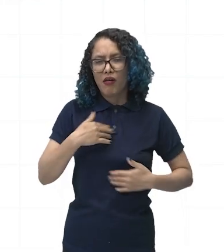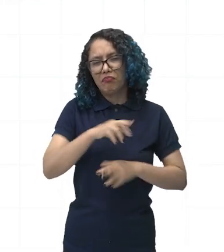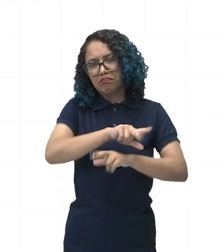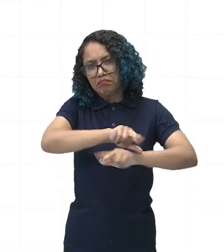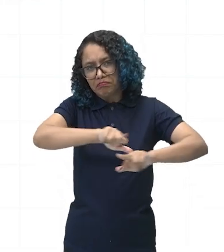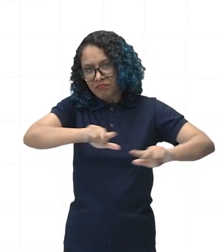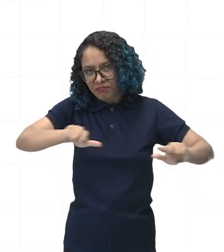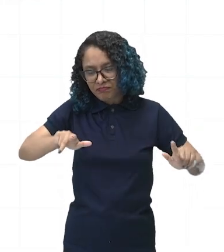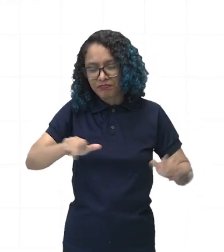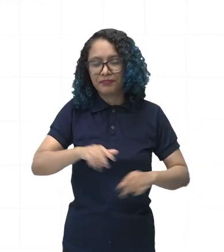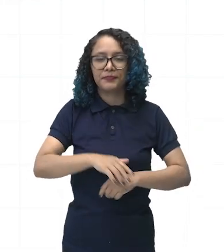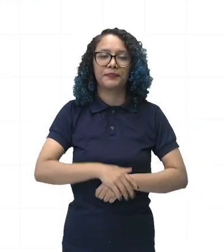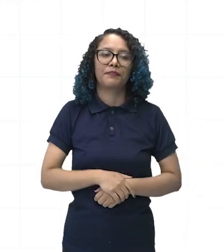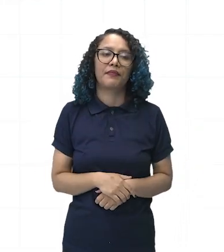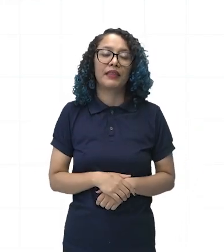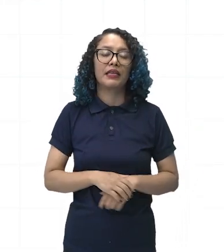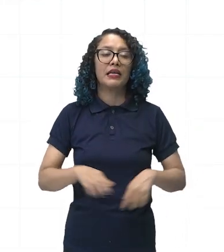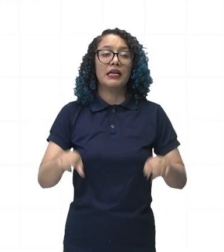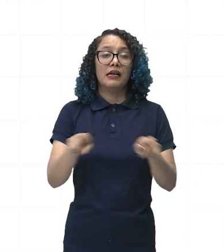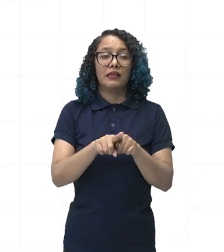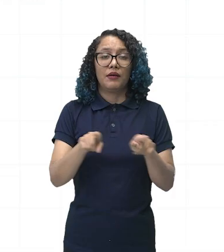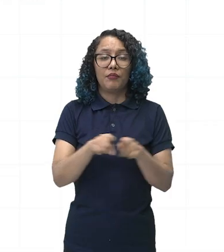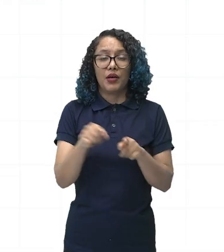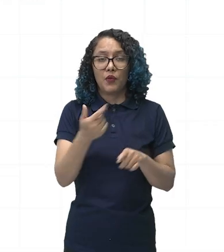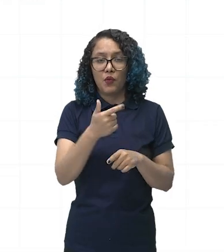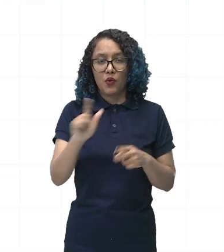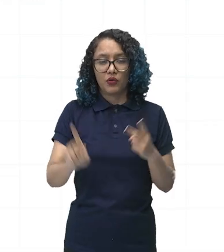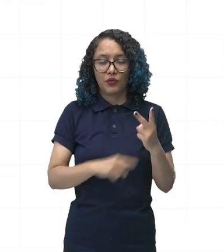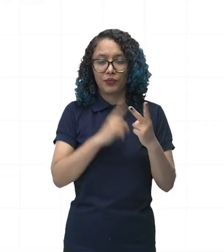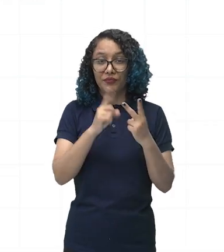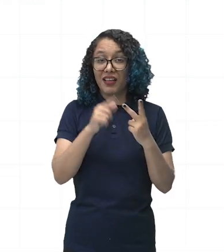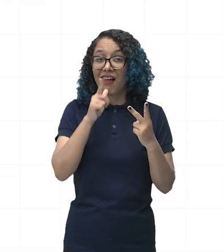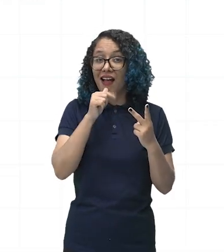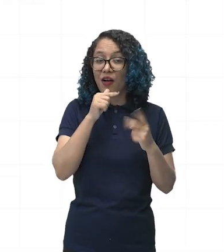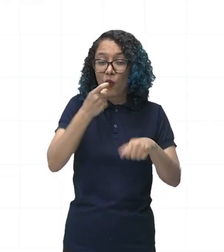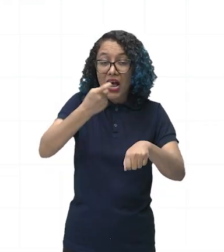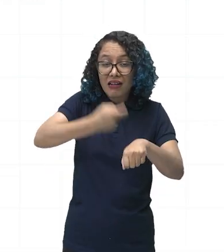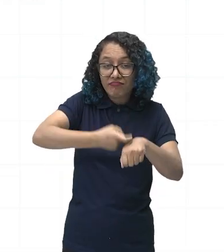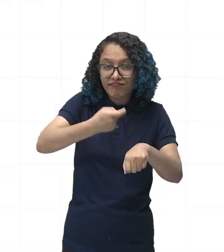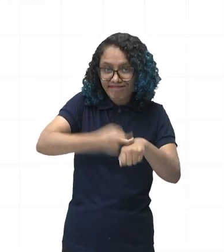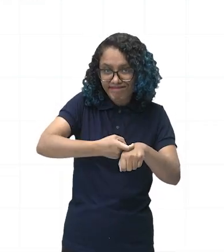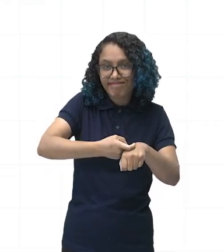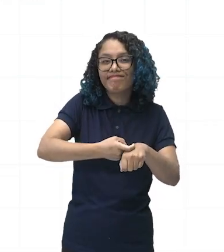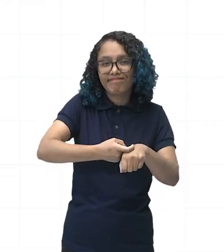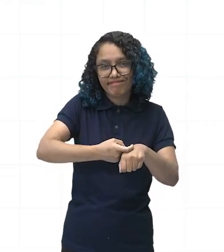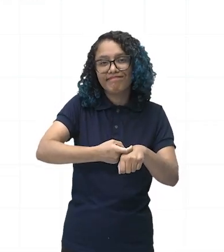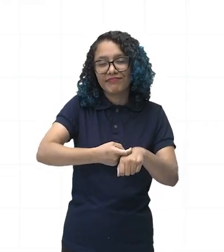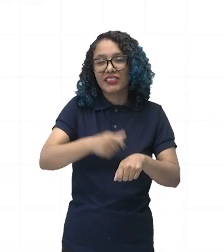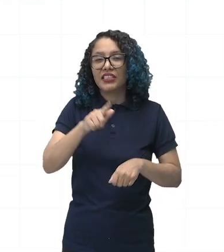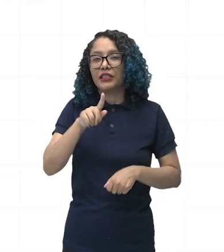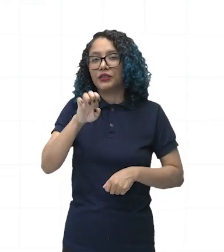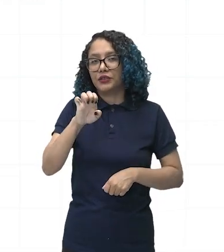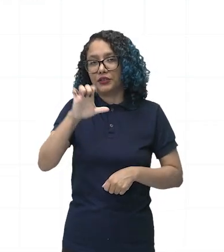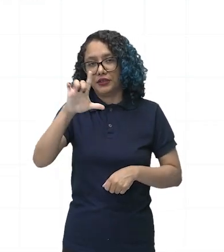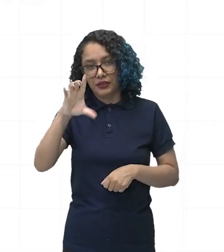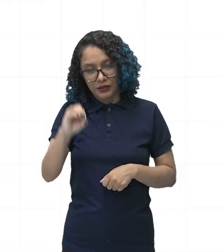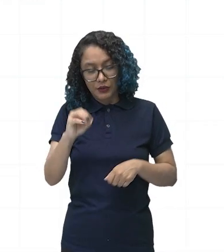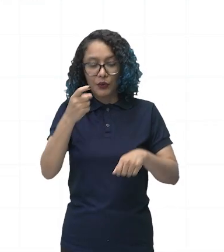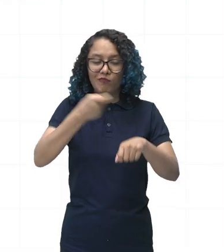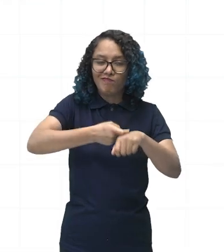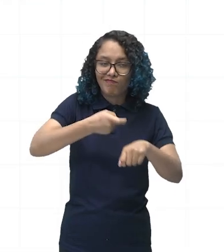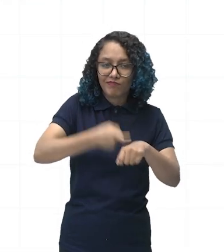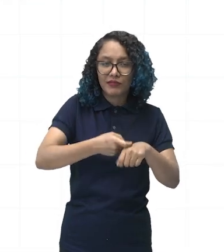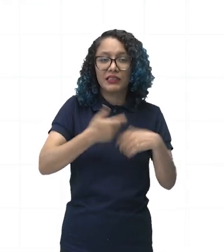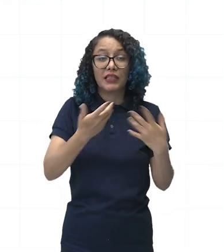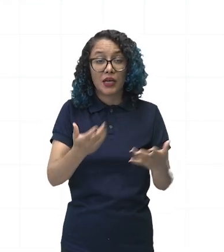funções. Além disso, a água presente no estado sólido, que é o gelo, e essa presença nesse estado